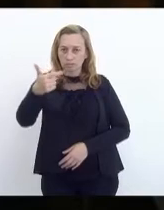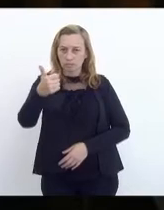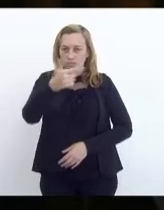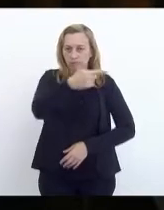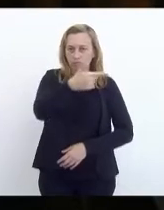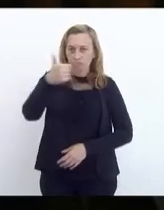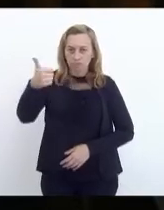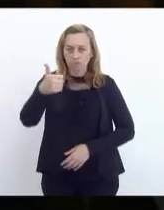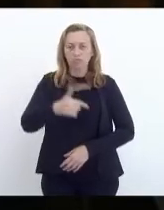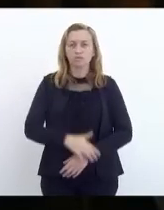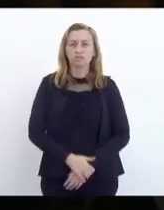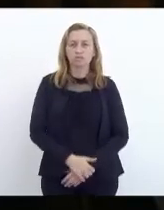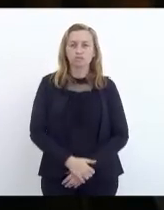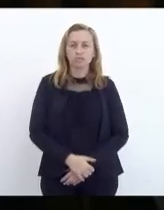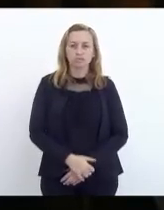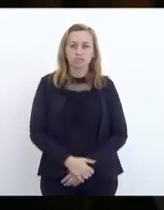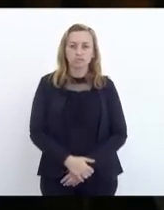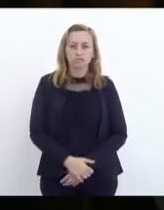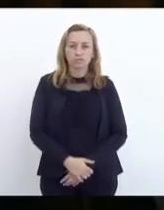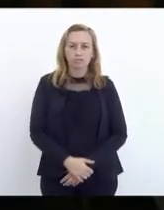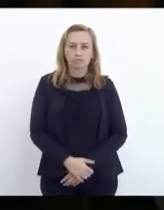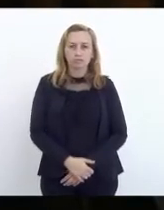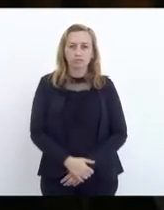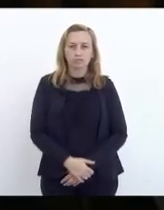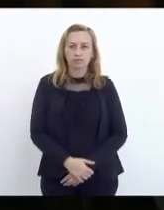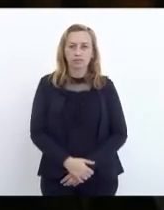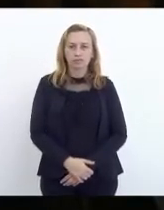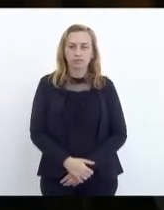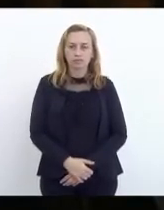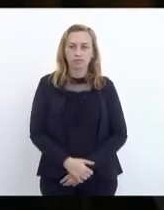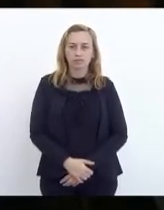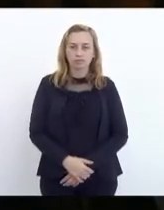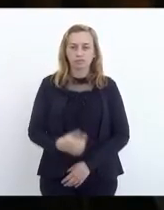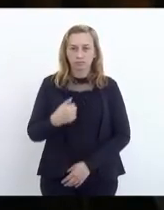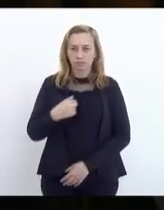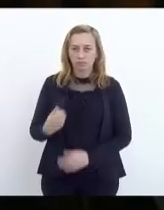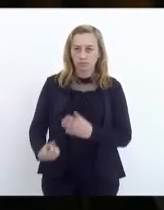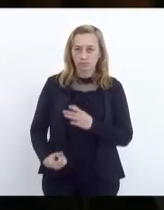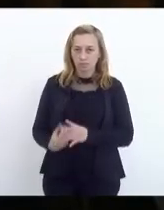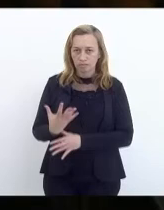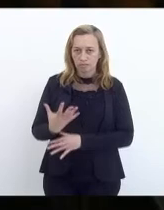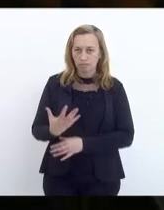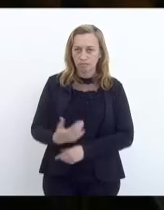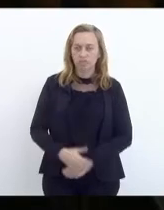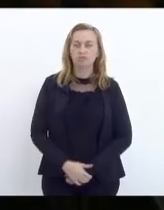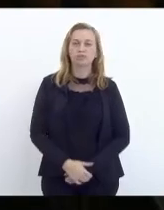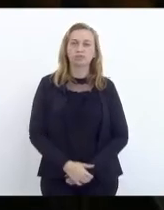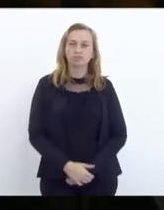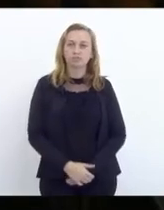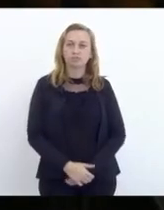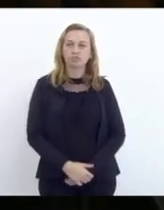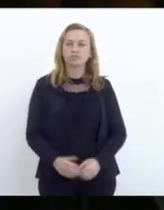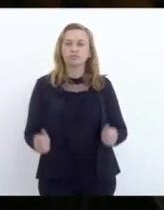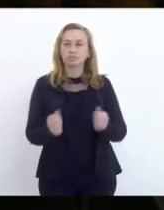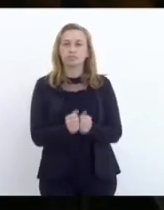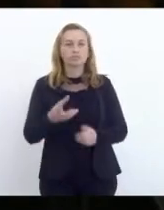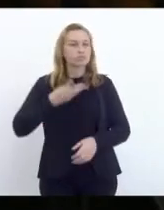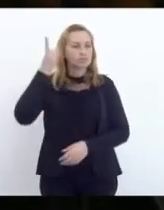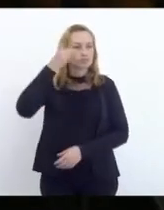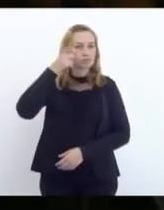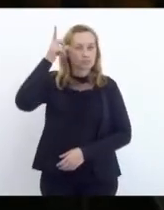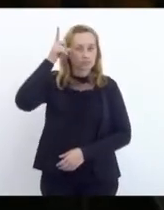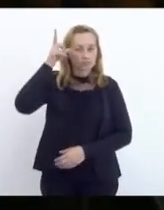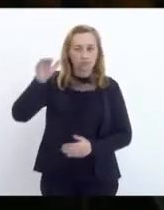de 21, que sou autor em coautoria com as deputadas Lucinha